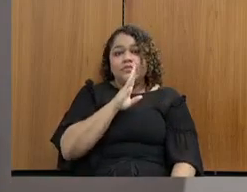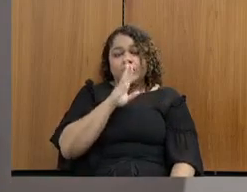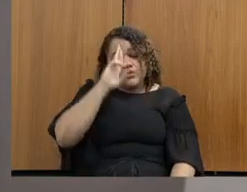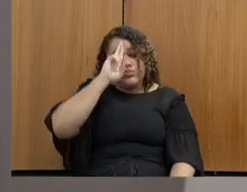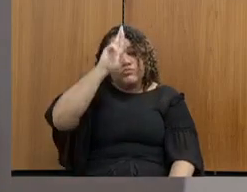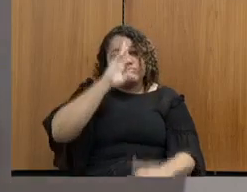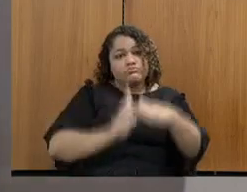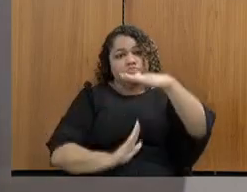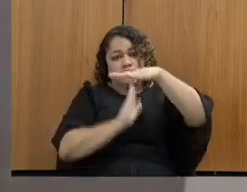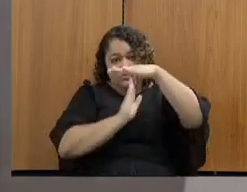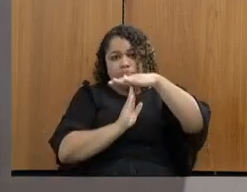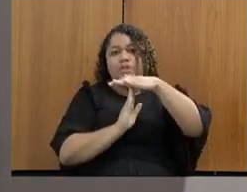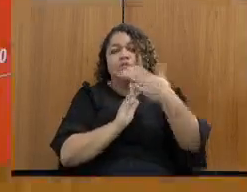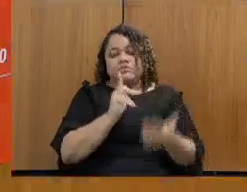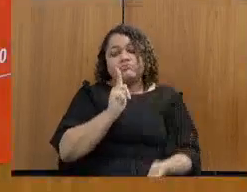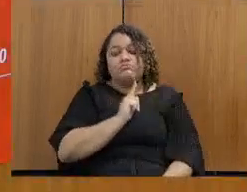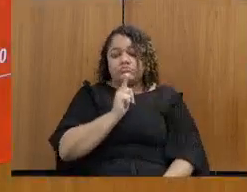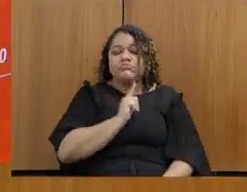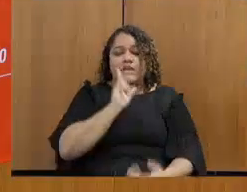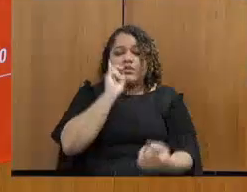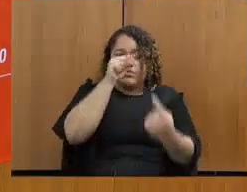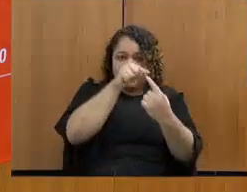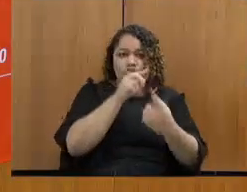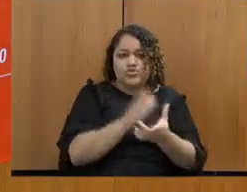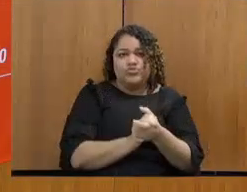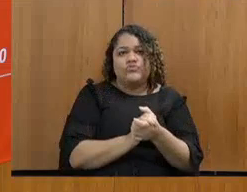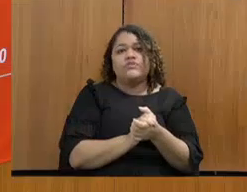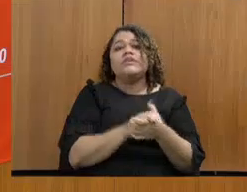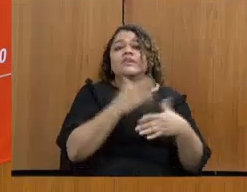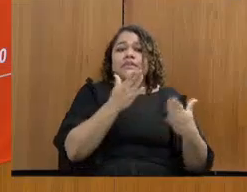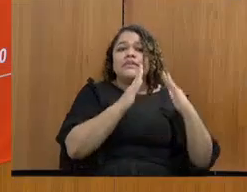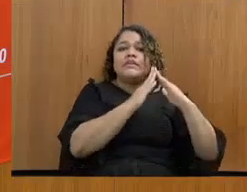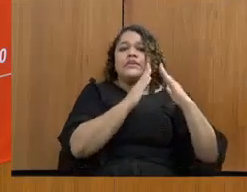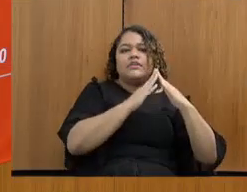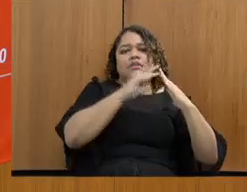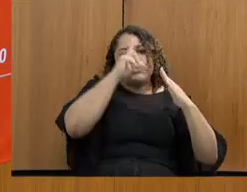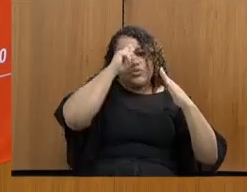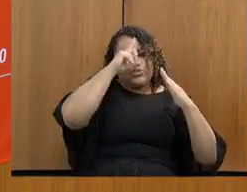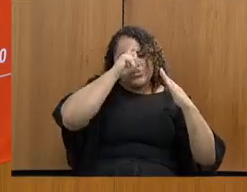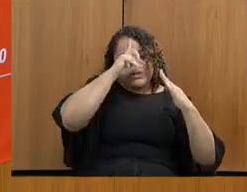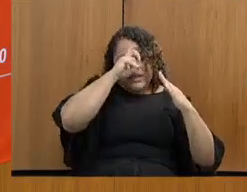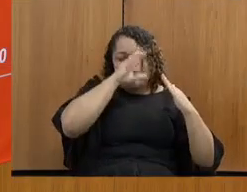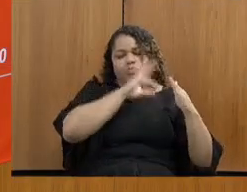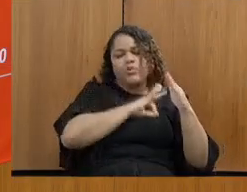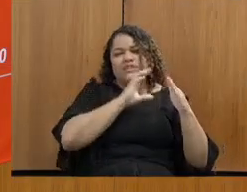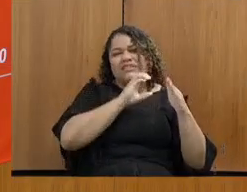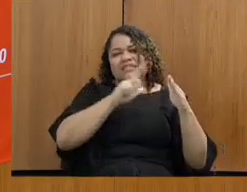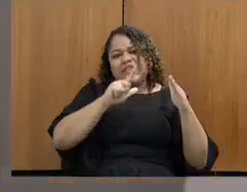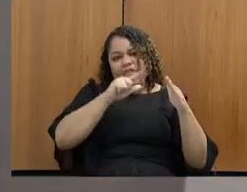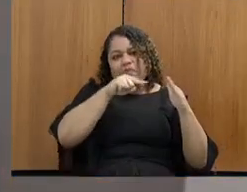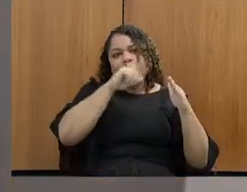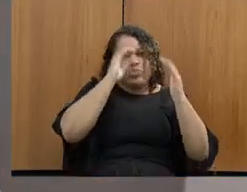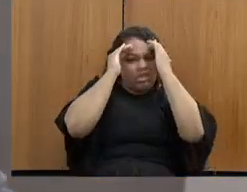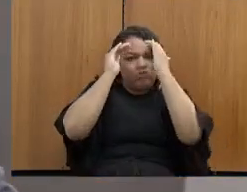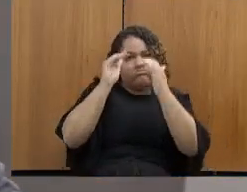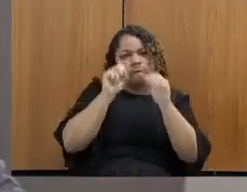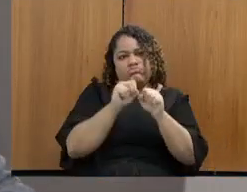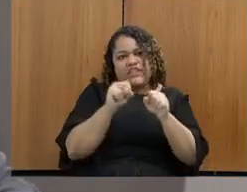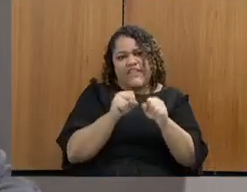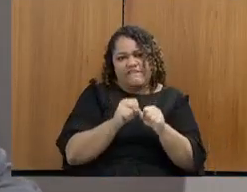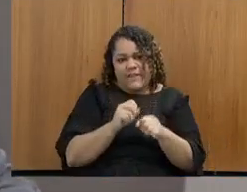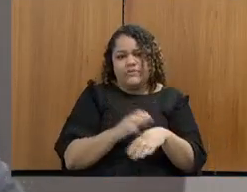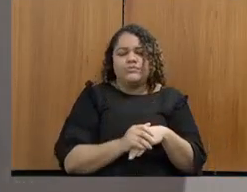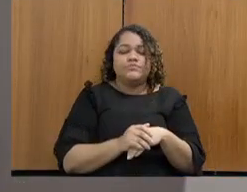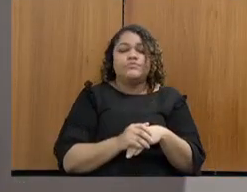pelo nosso pela nossa direção do Hospital da Polícia Civil e né além dessas nós temos a